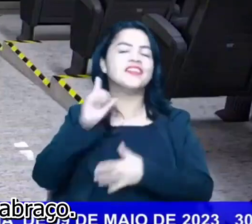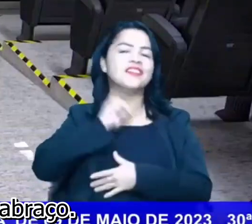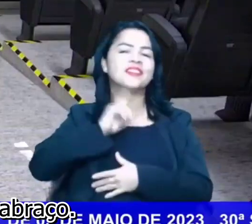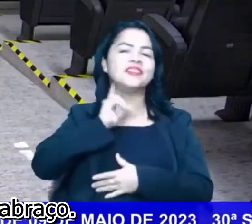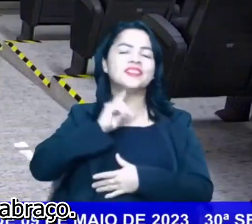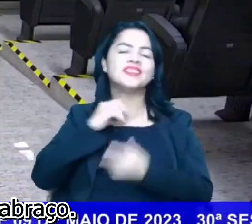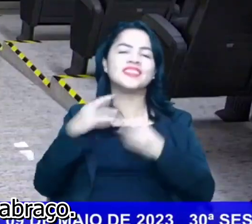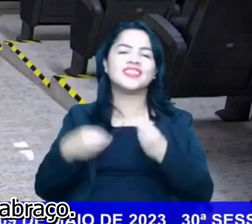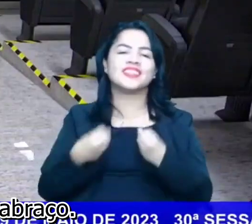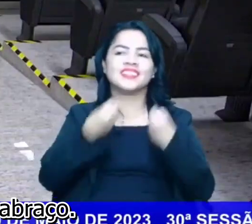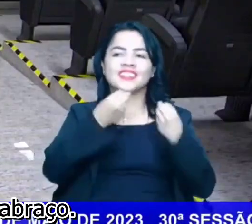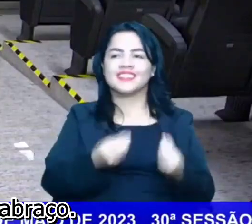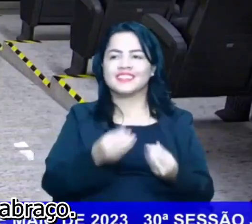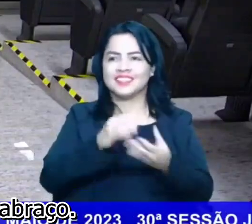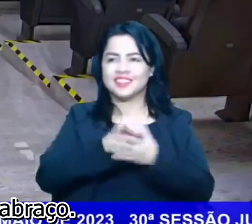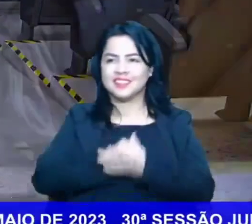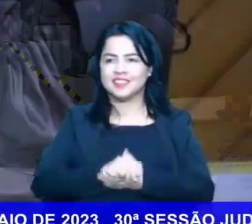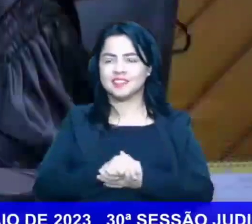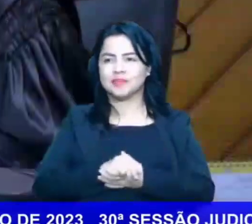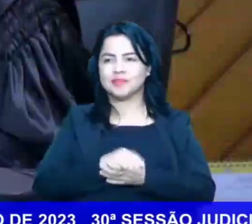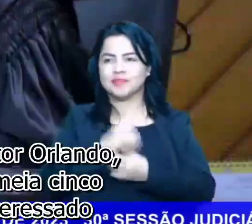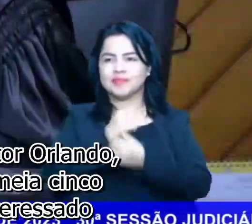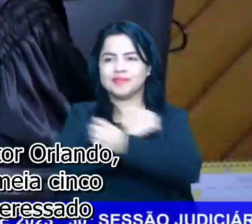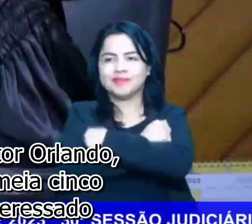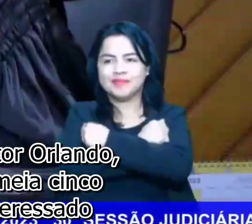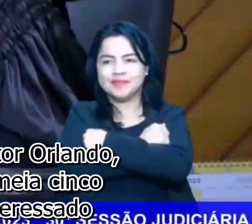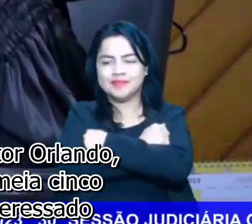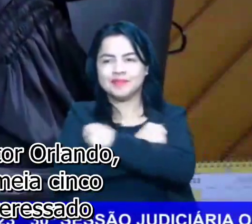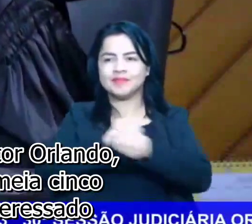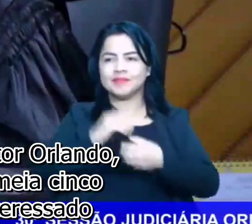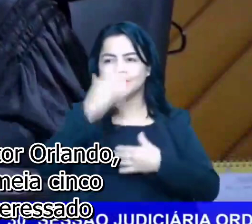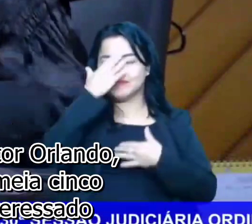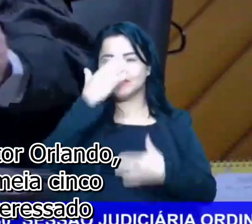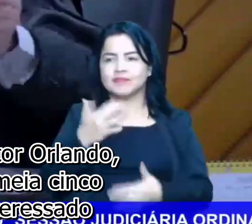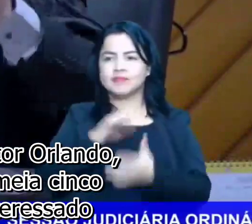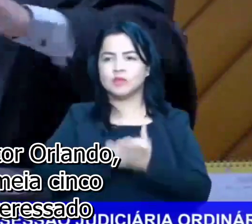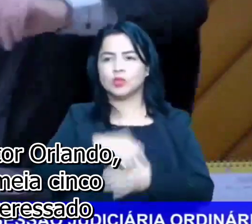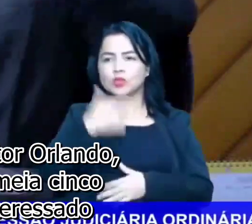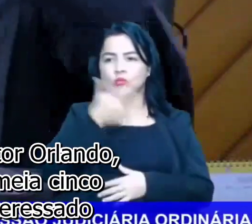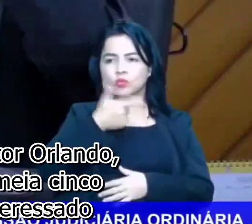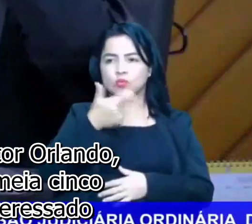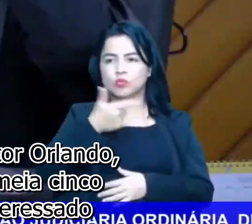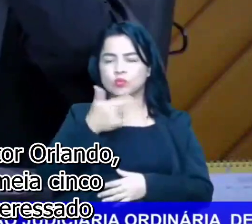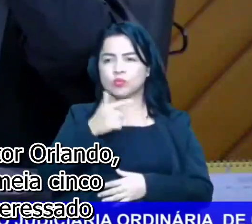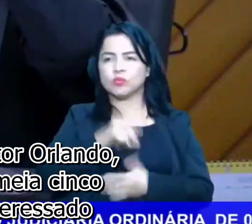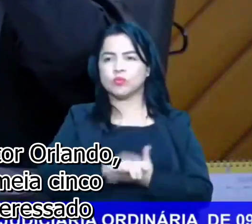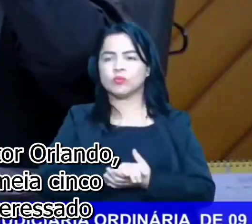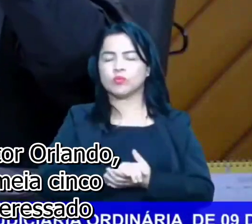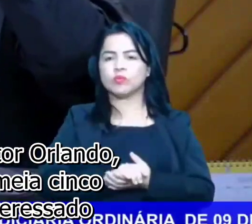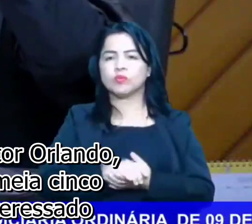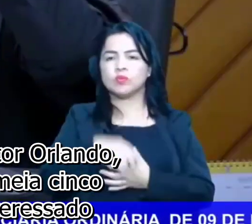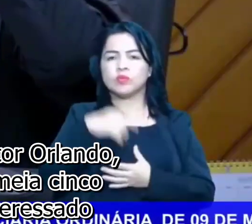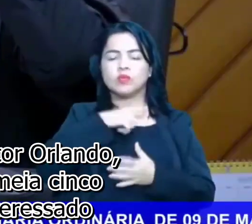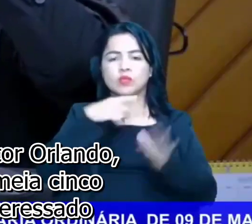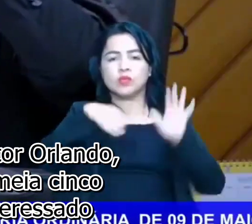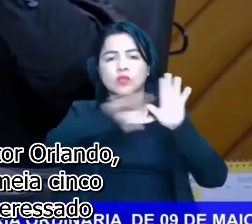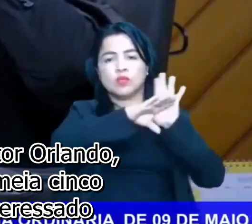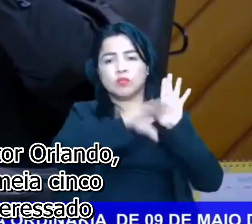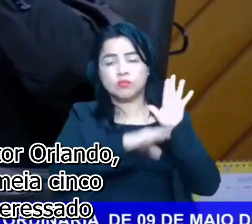parte de trás dos assentos. Obrigado, um abraço. Ok, vamos a chamar o item 2 da pauta, doutor Orlando. É a prestação de